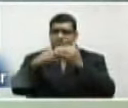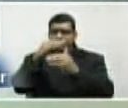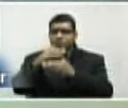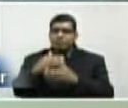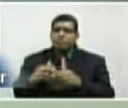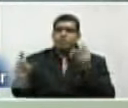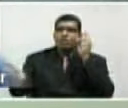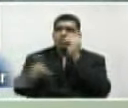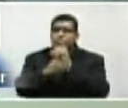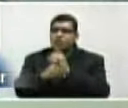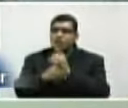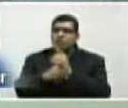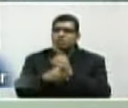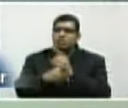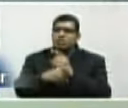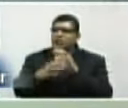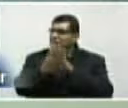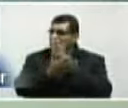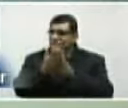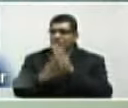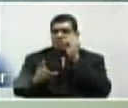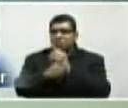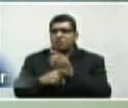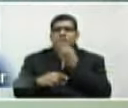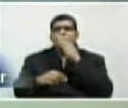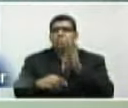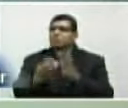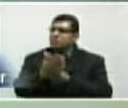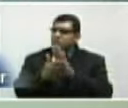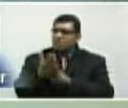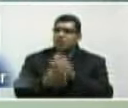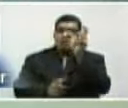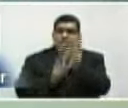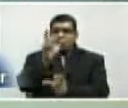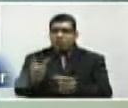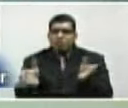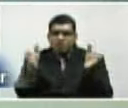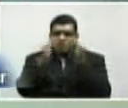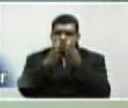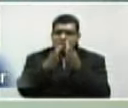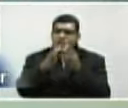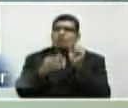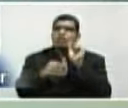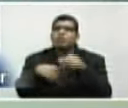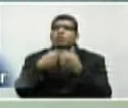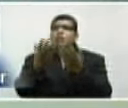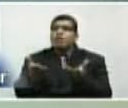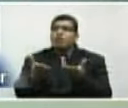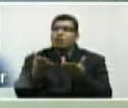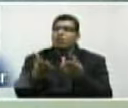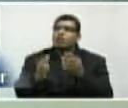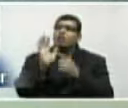encontrar isso não é fulanizar, não é encontrar culpados. A forma de fechar esse duto é